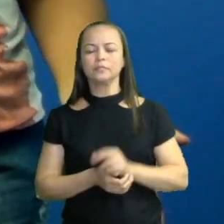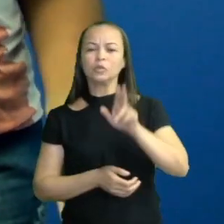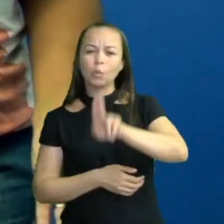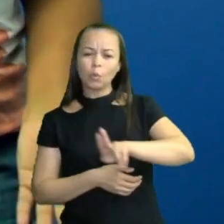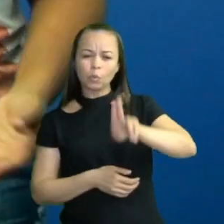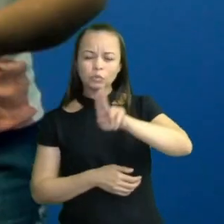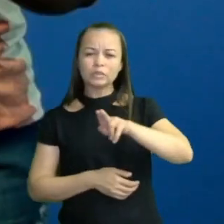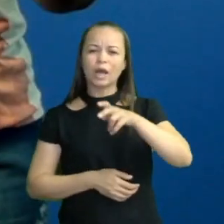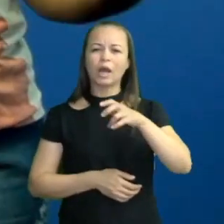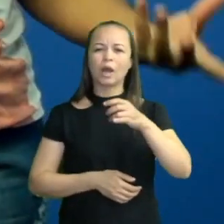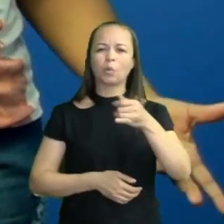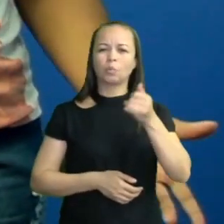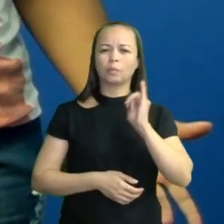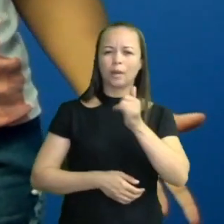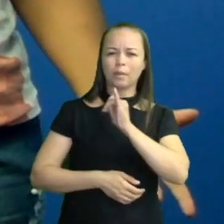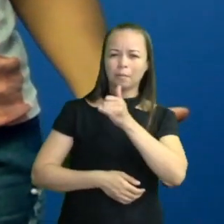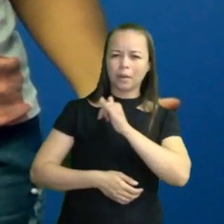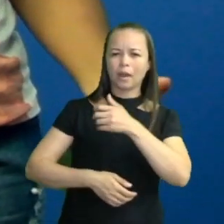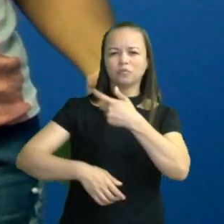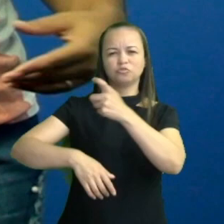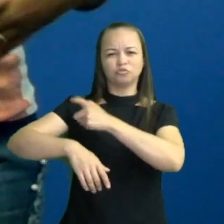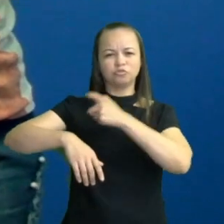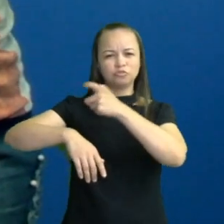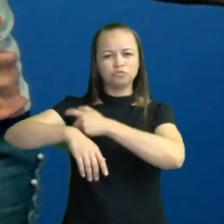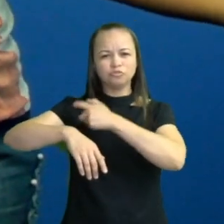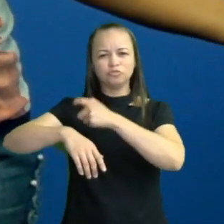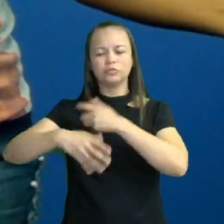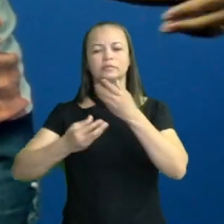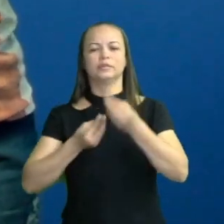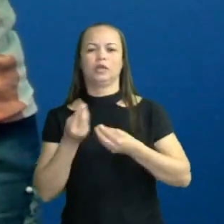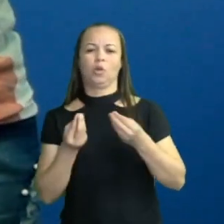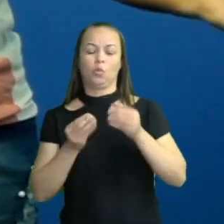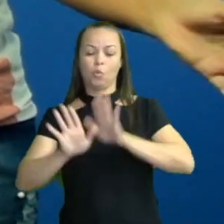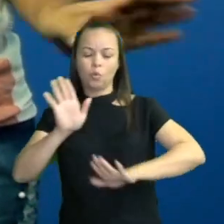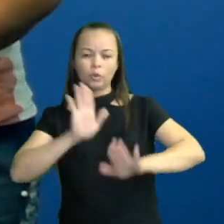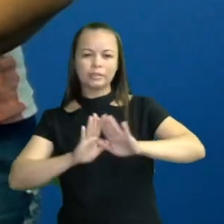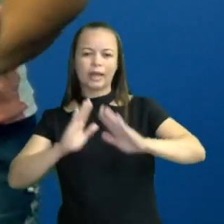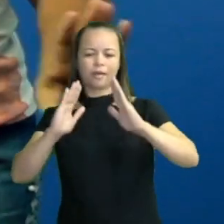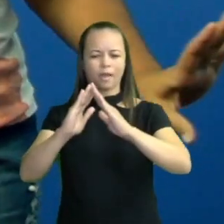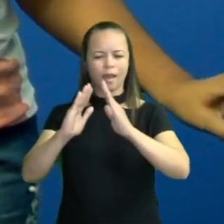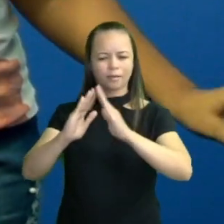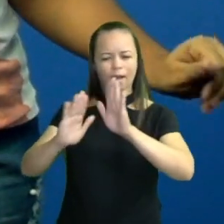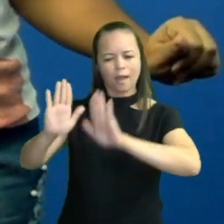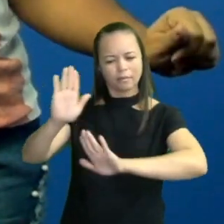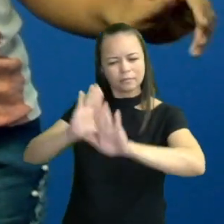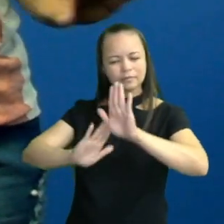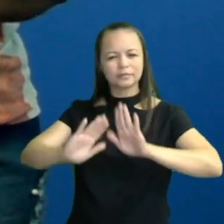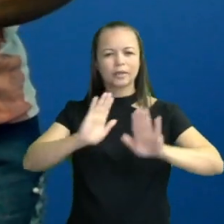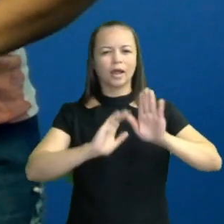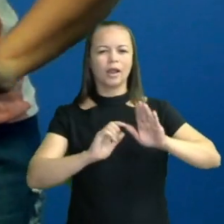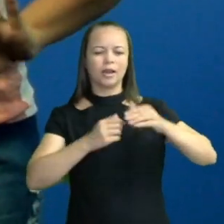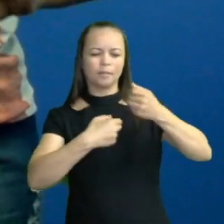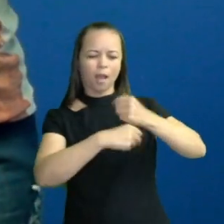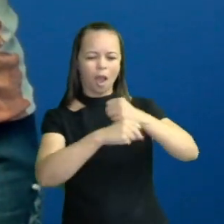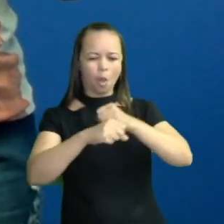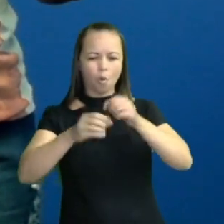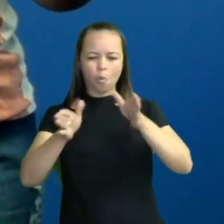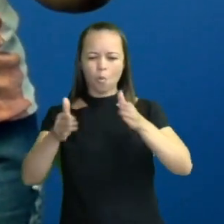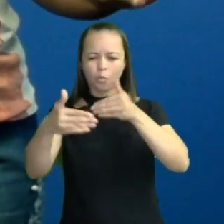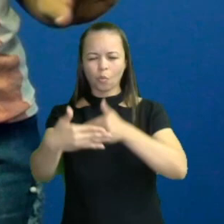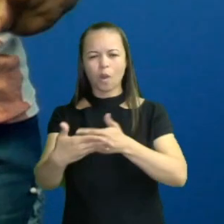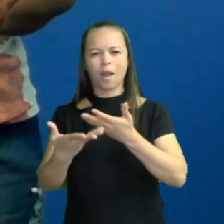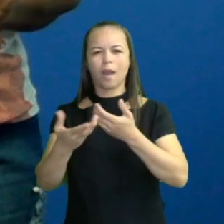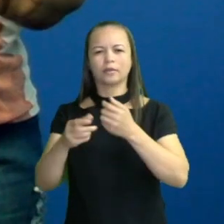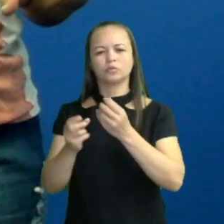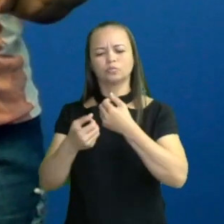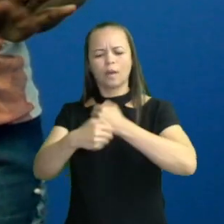Usar um desodorante, usar um perfume, né? Cuidar da nossa casa, da nossa limpeza, limpar o seu quarto. Tudo isso, todas essas